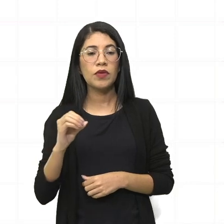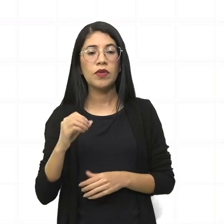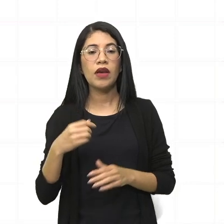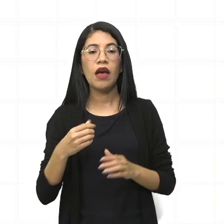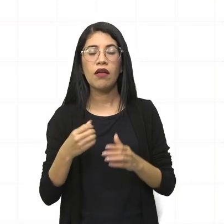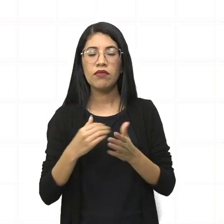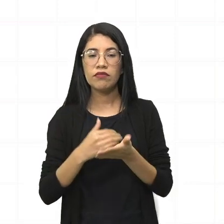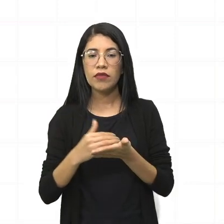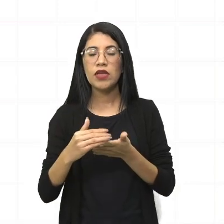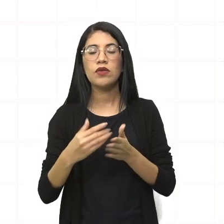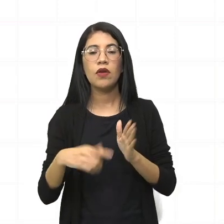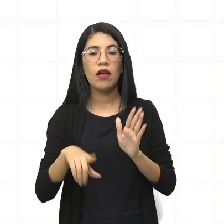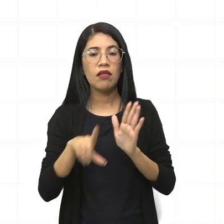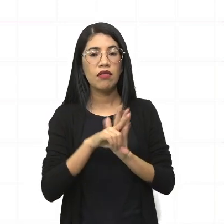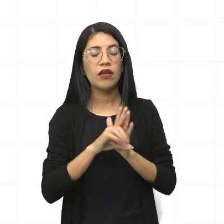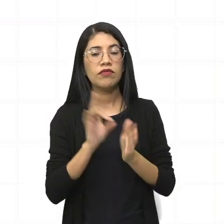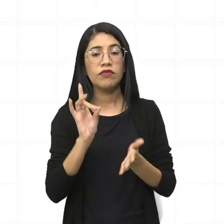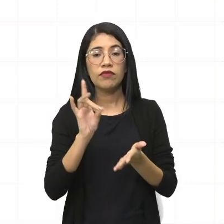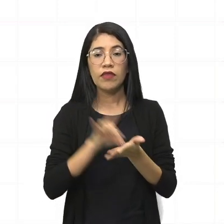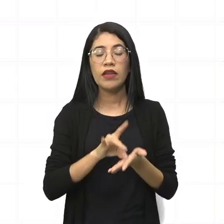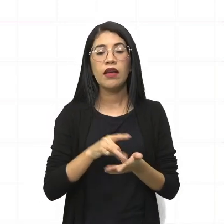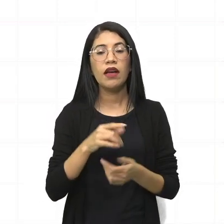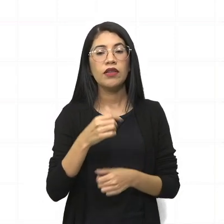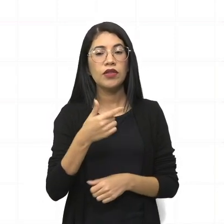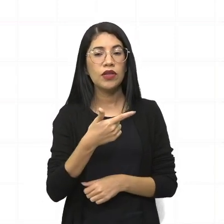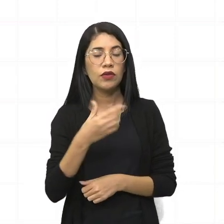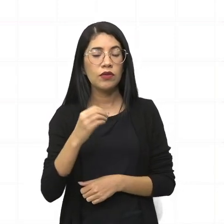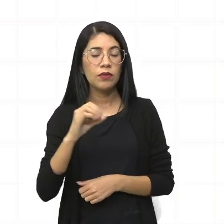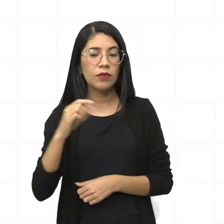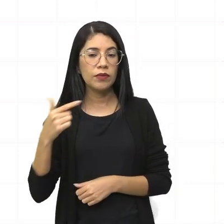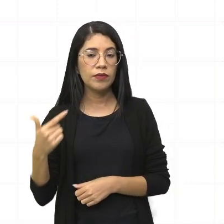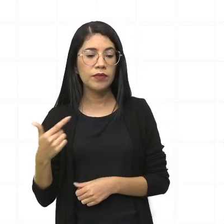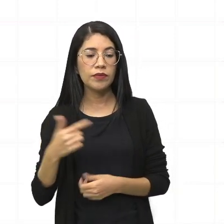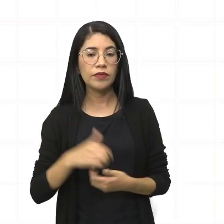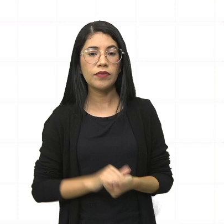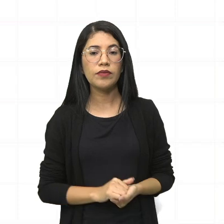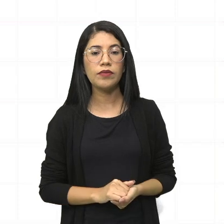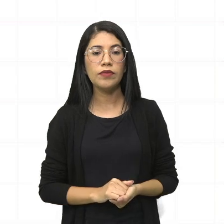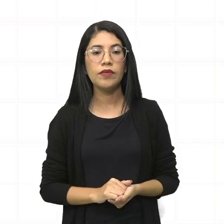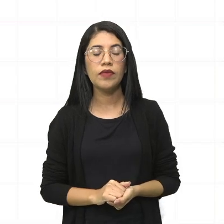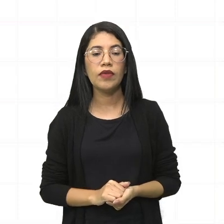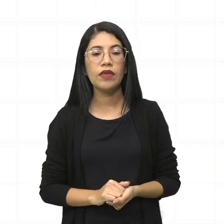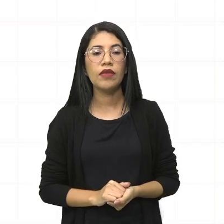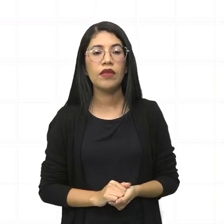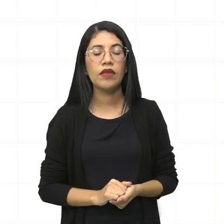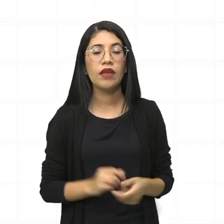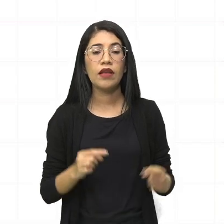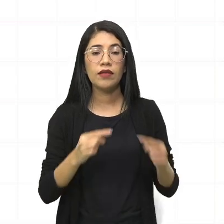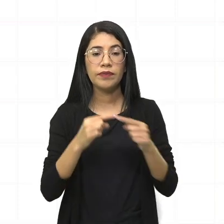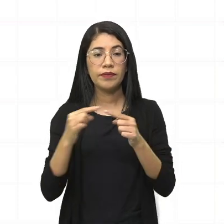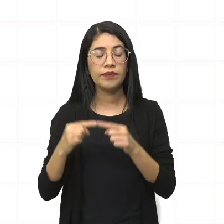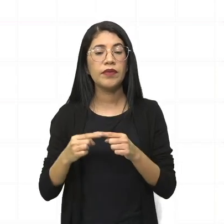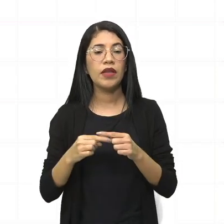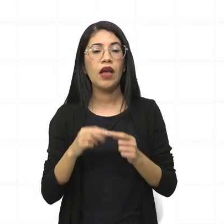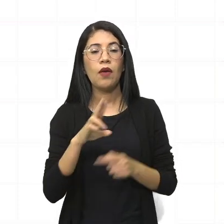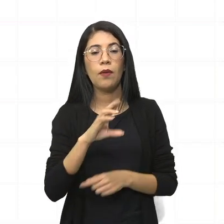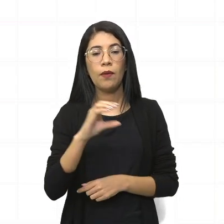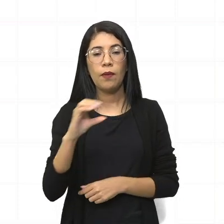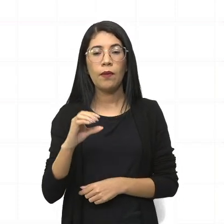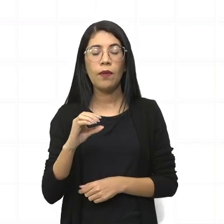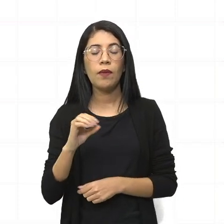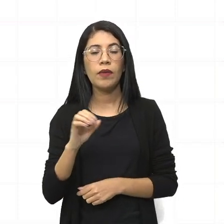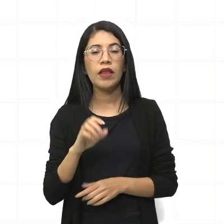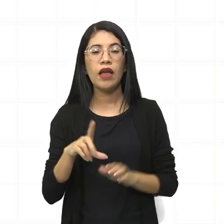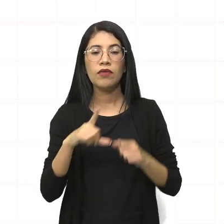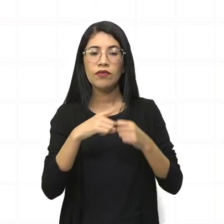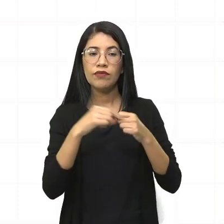promulgada e foi regulamentada em 2002. De acordo com o Sistema Nacional de Unidades de Conservação, que está